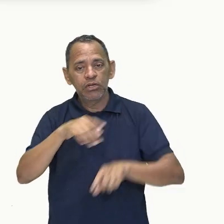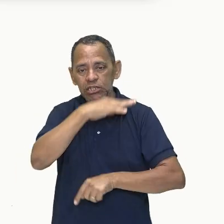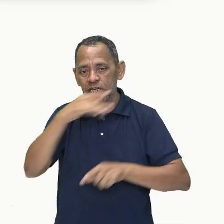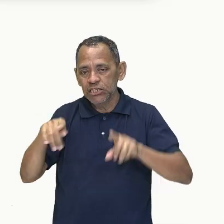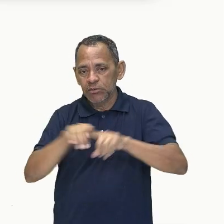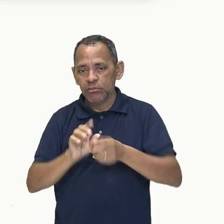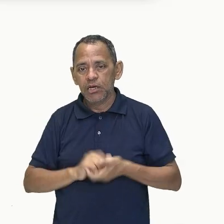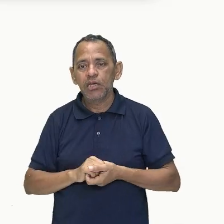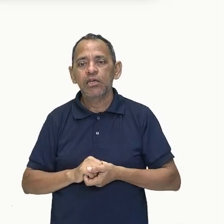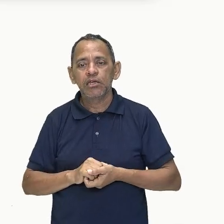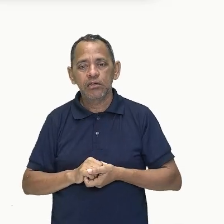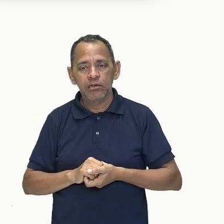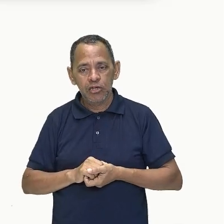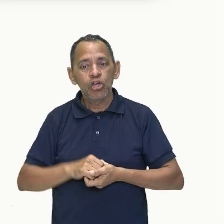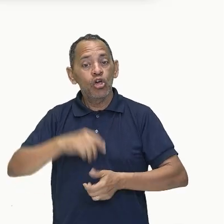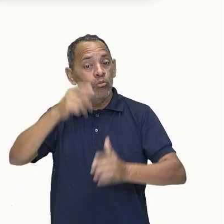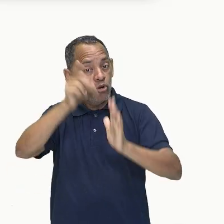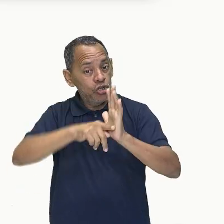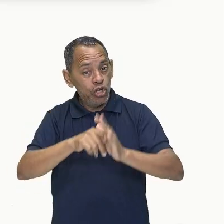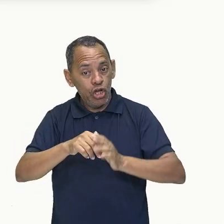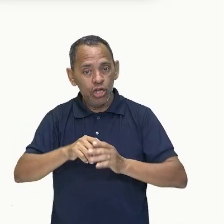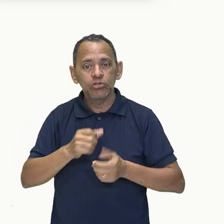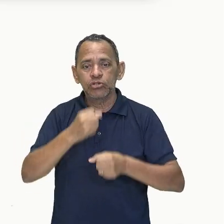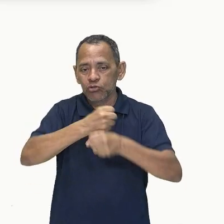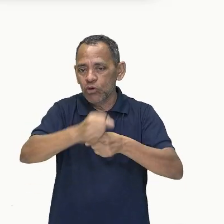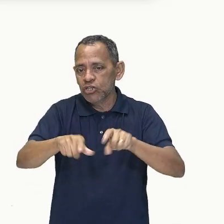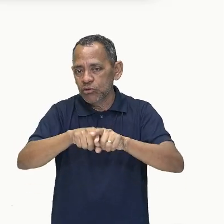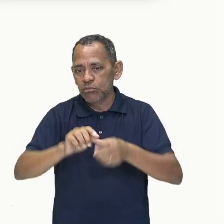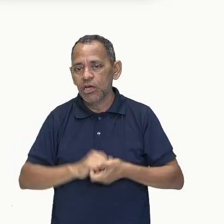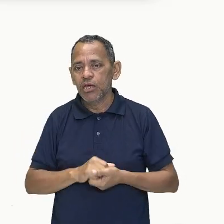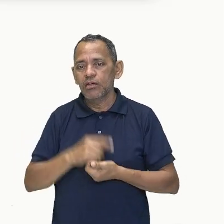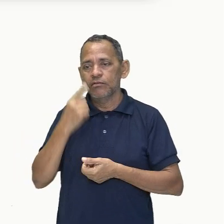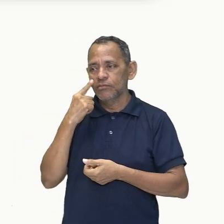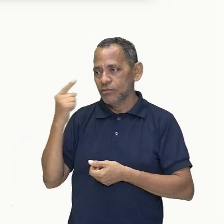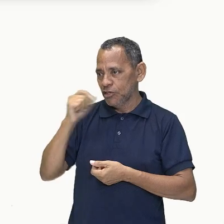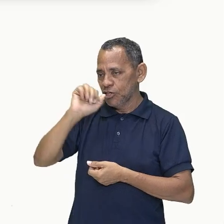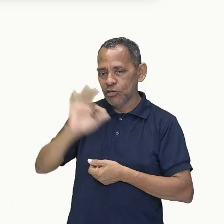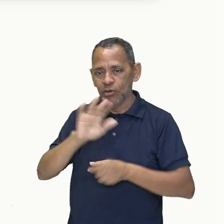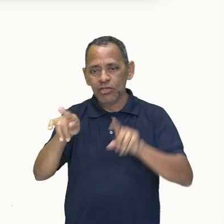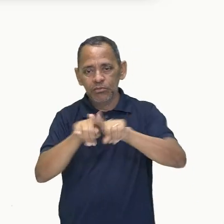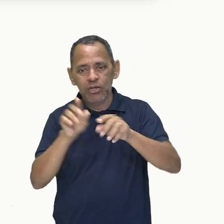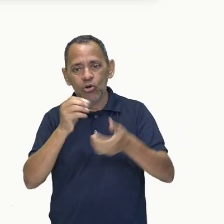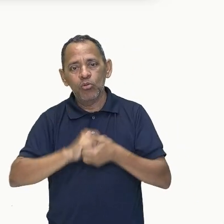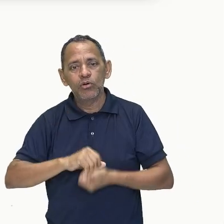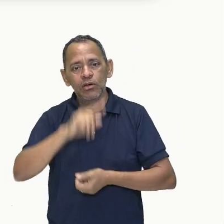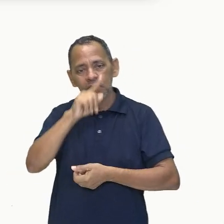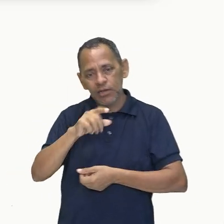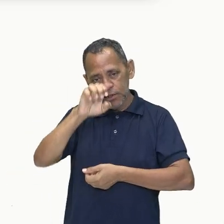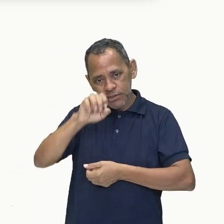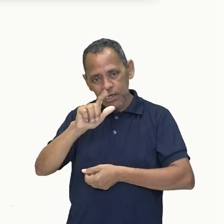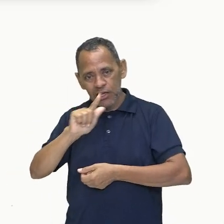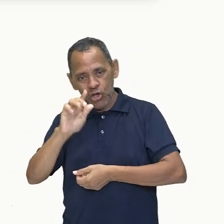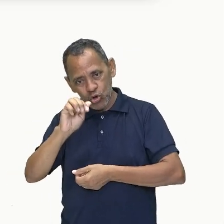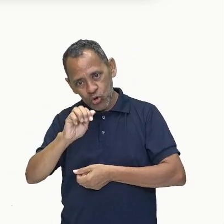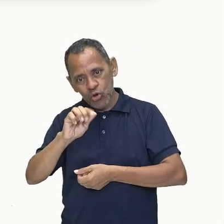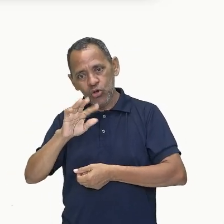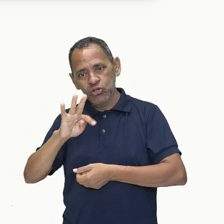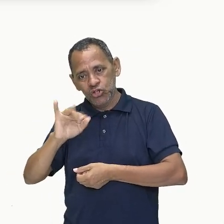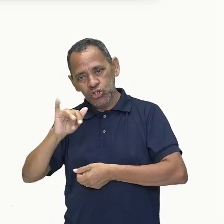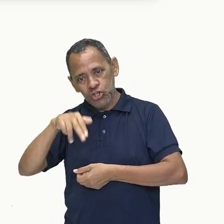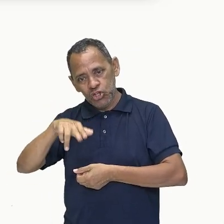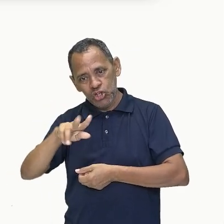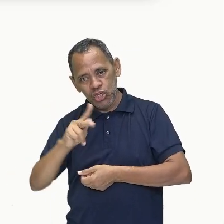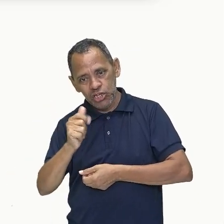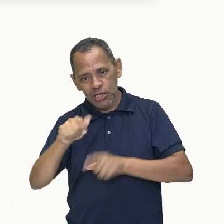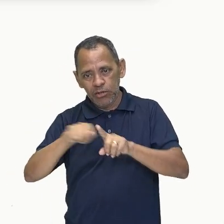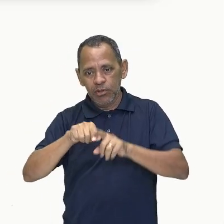a participação de figuras como o Zé Gotinha, foi decisiva para essa vitória, pois sensibilizava a comunidade, a